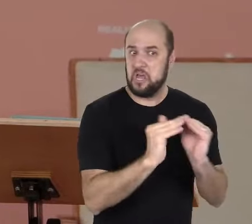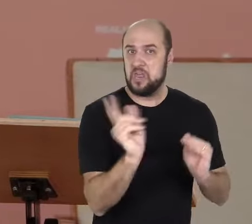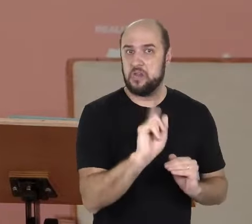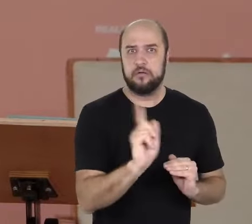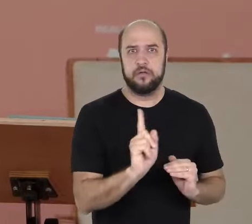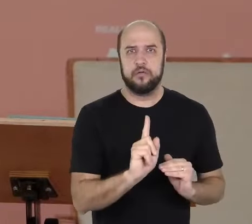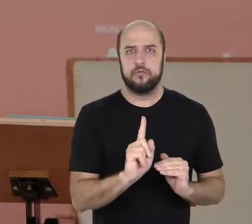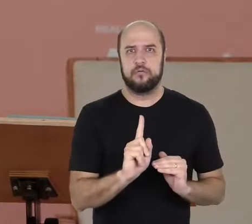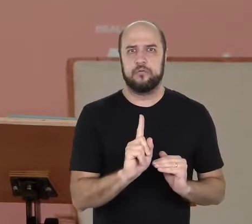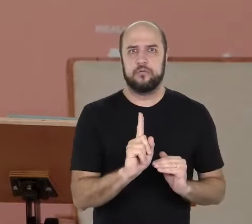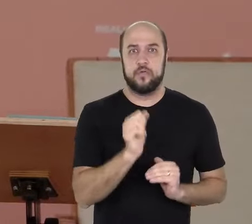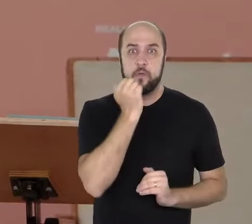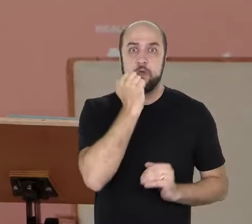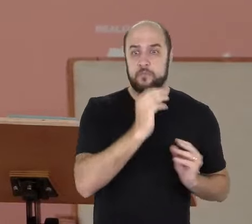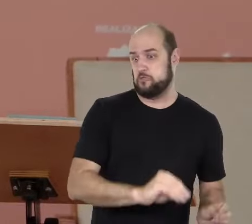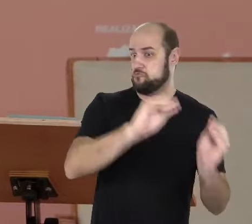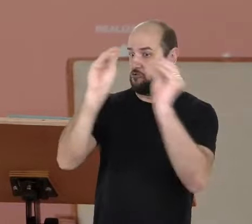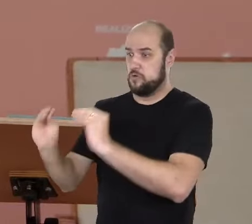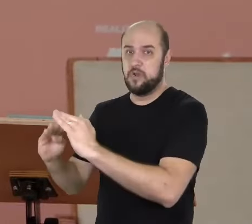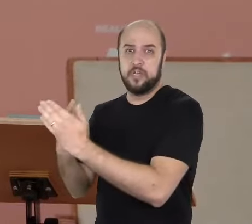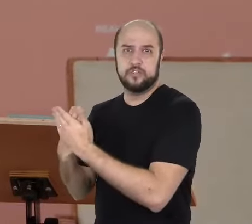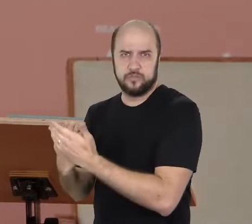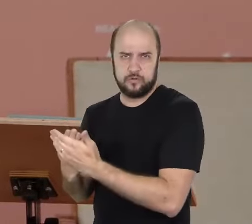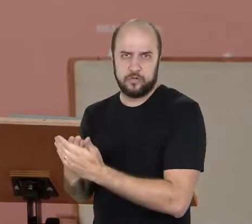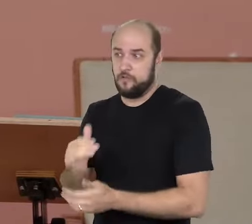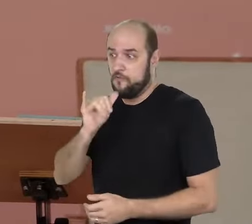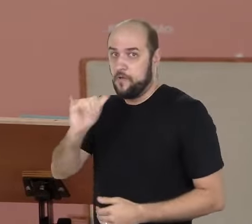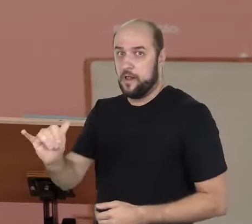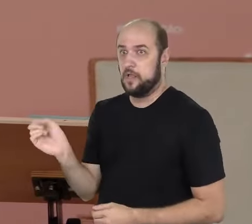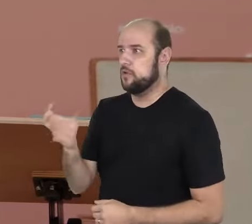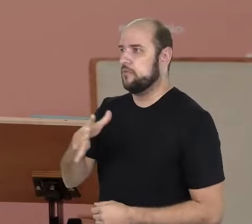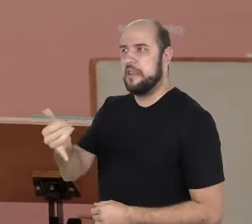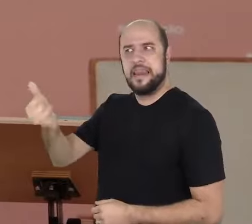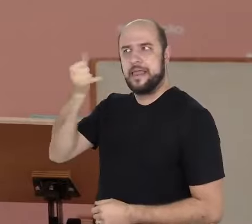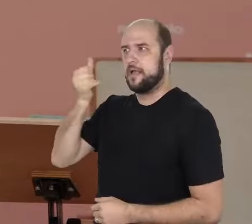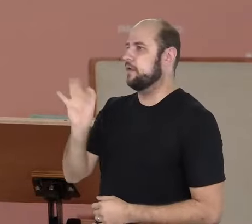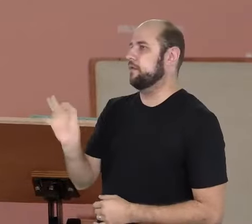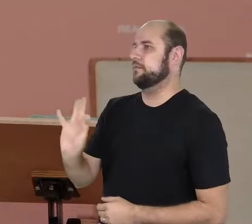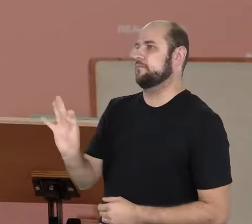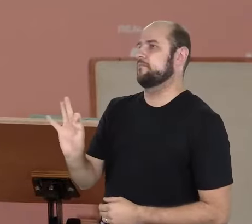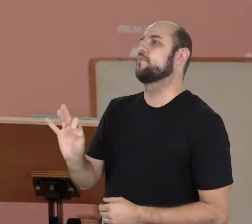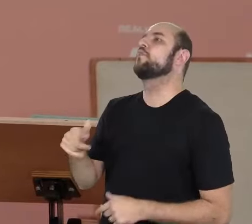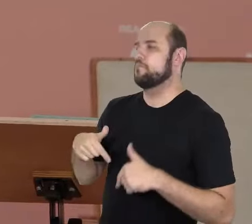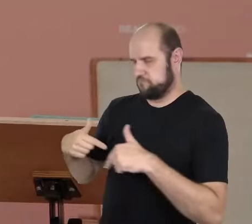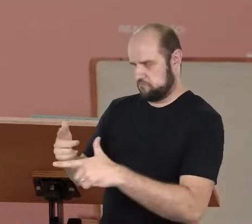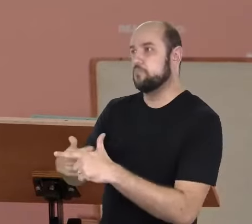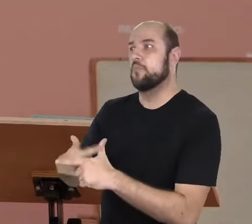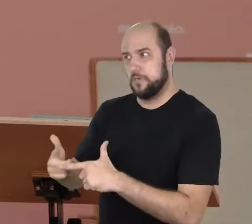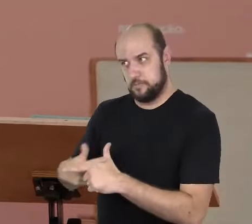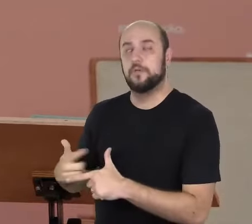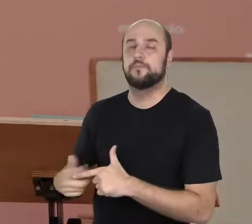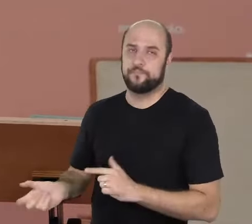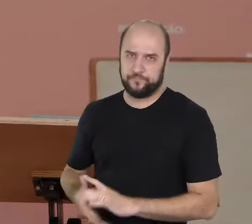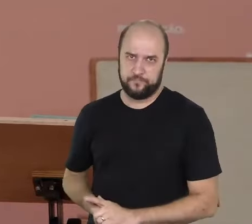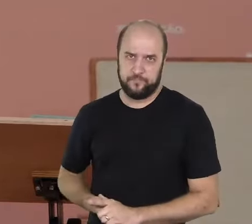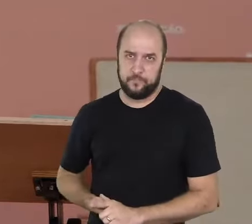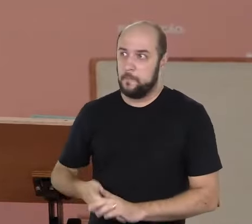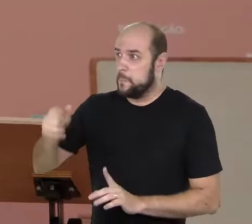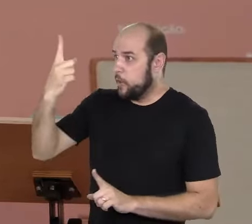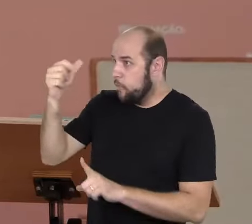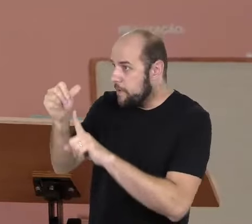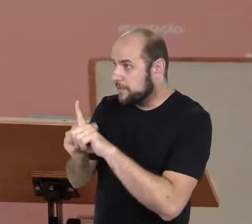Minha mãe me trocou de escola e falou para a professora, para a nova escola, não me liga, ela vai dar trabalho. A gente se fala daqui a um